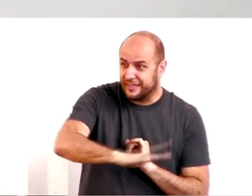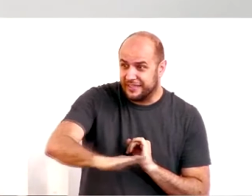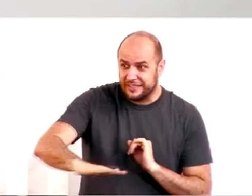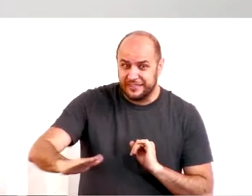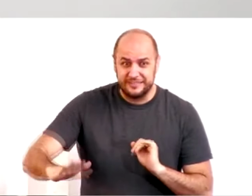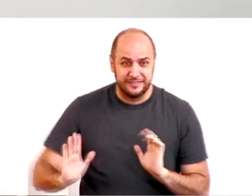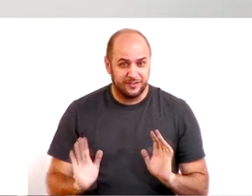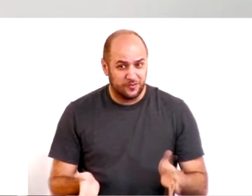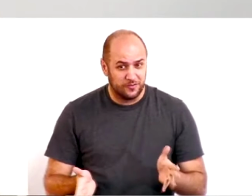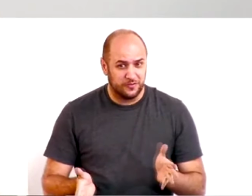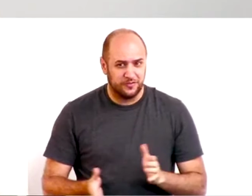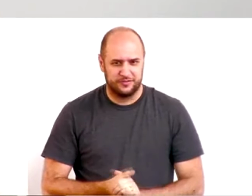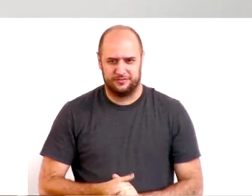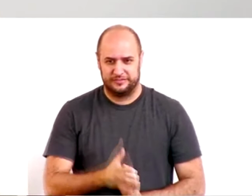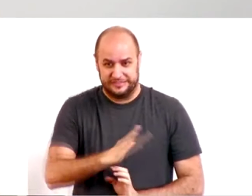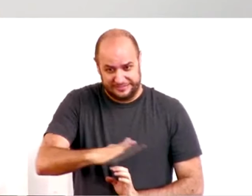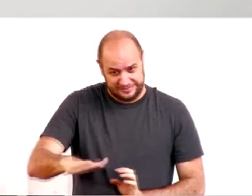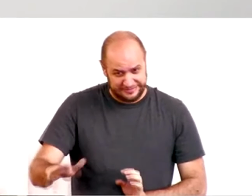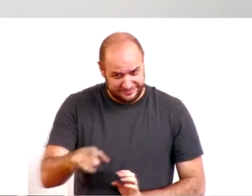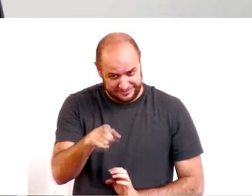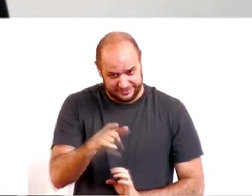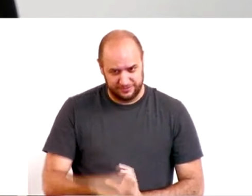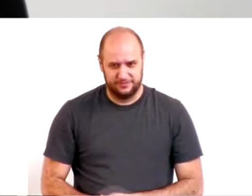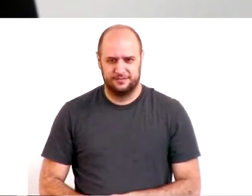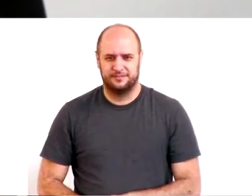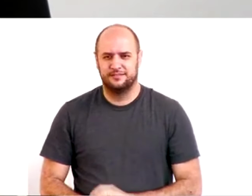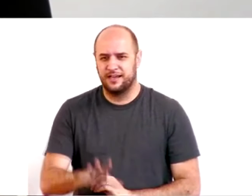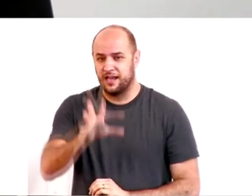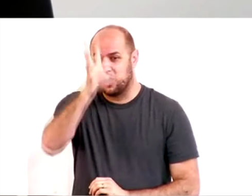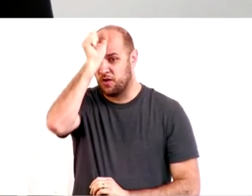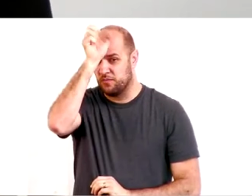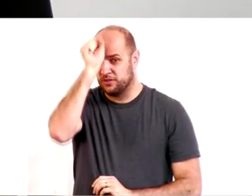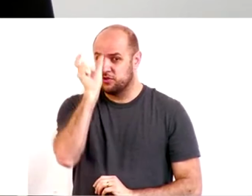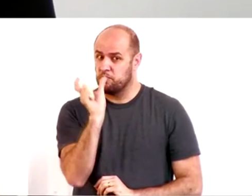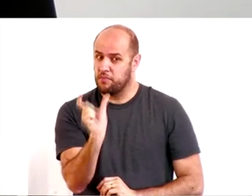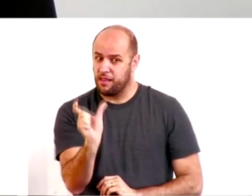crianças, aprendemos que o termo ou a palavra